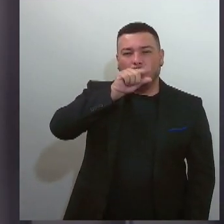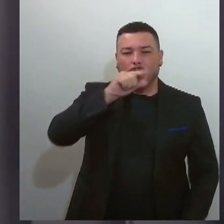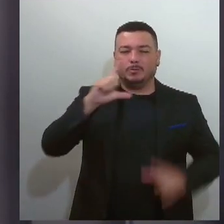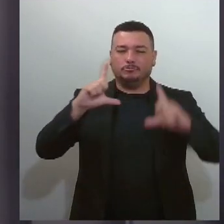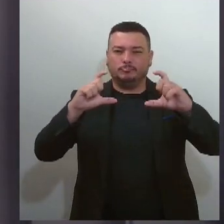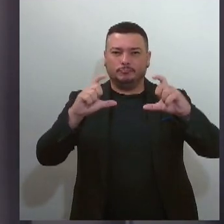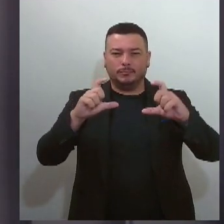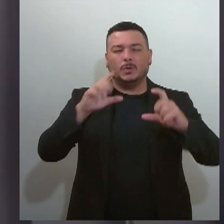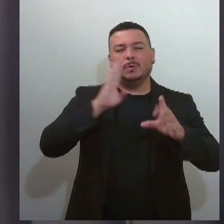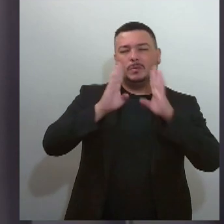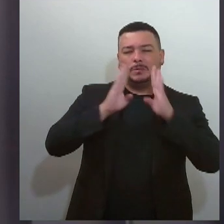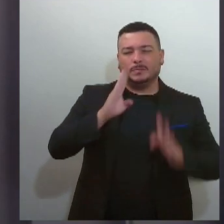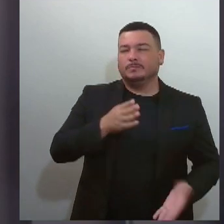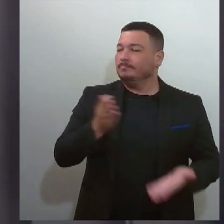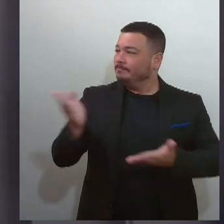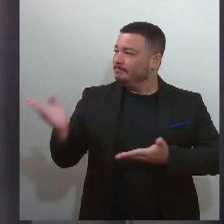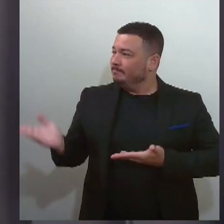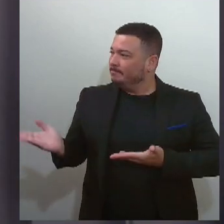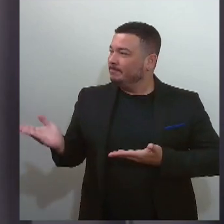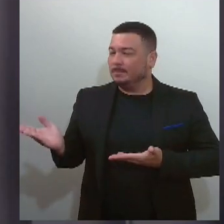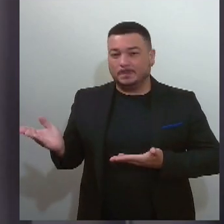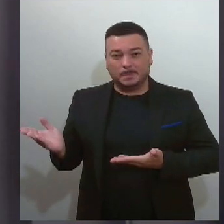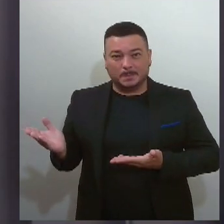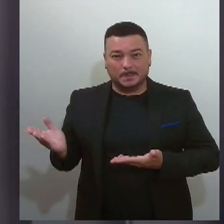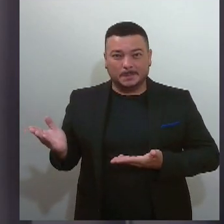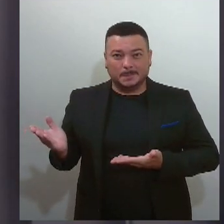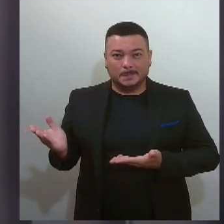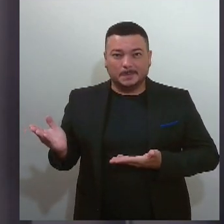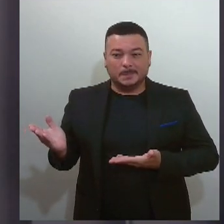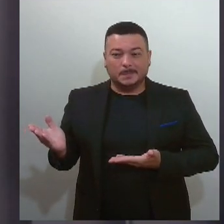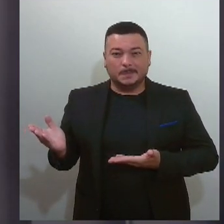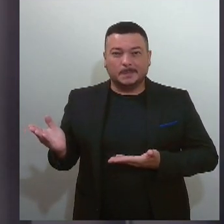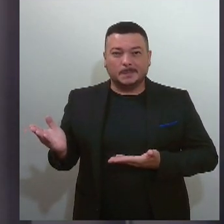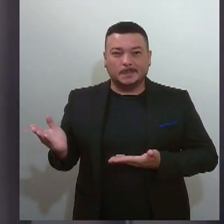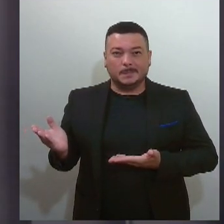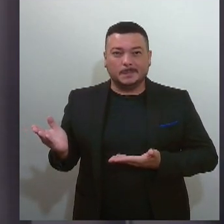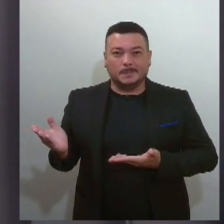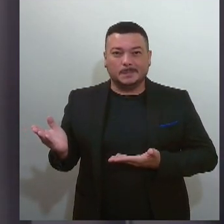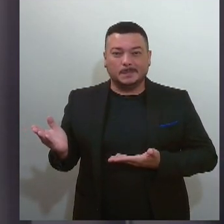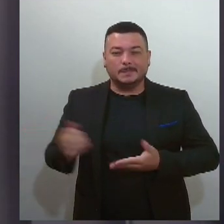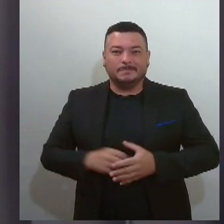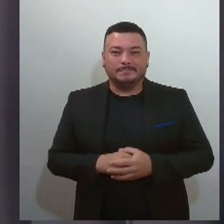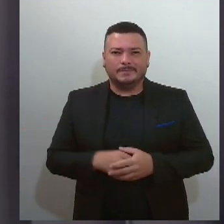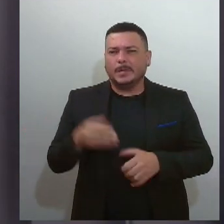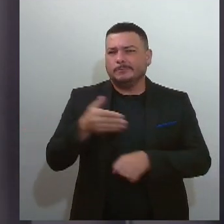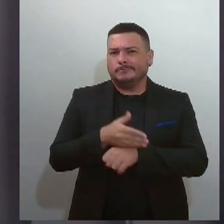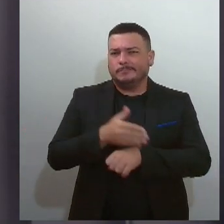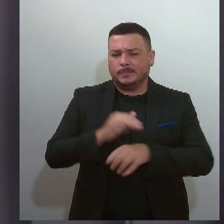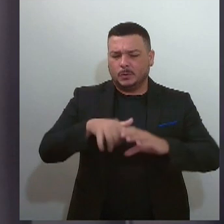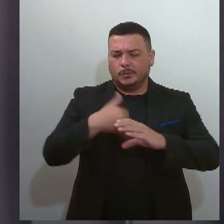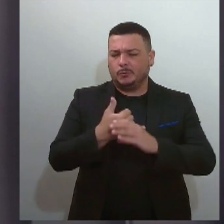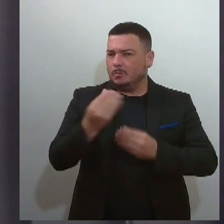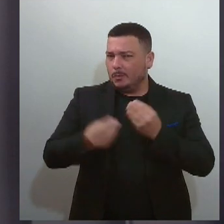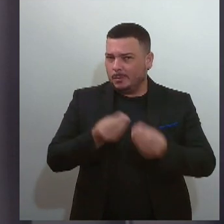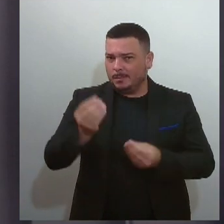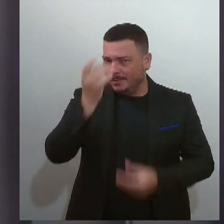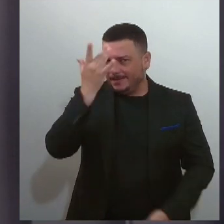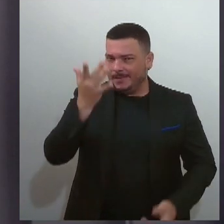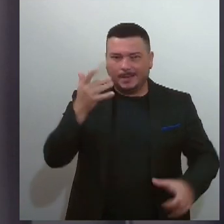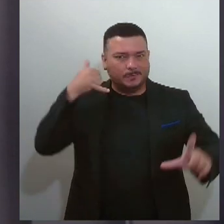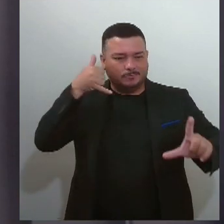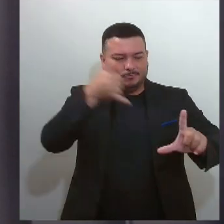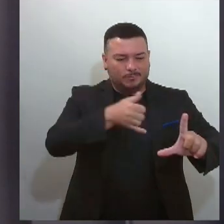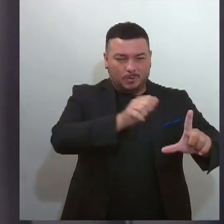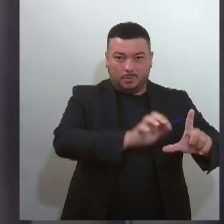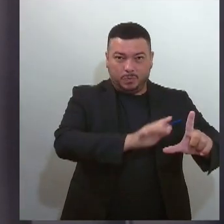arroba TV Alese 5.2 Twitter arroba TV Alese e para acessar o nosso canal no YouTube é super fácil. Posicione a câmera do seu celular